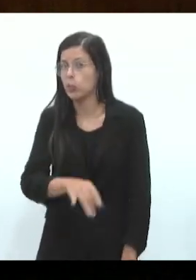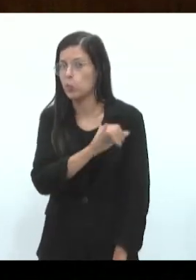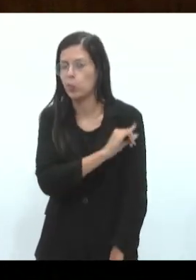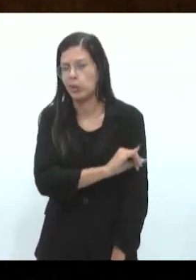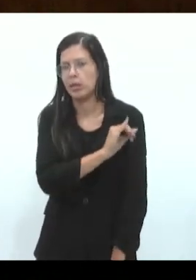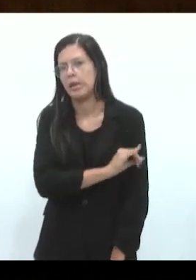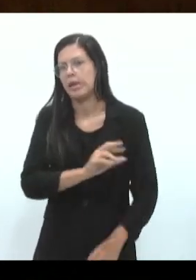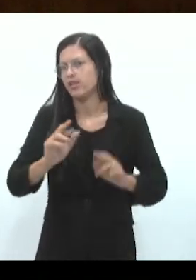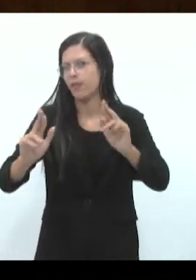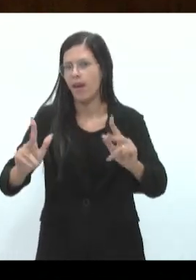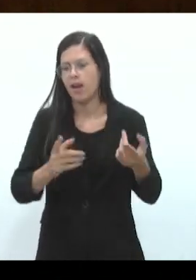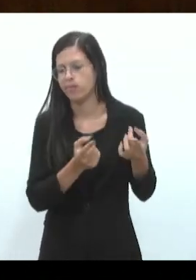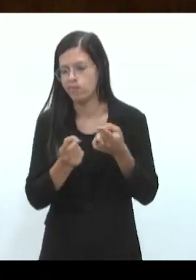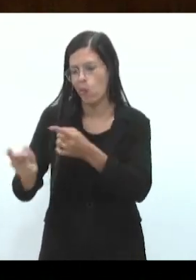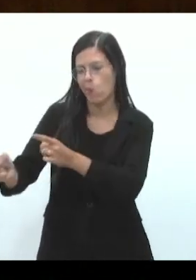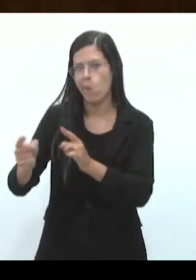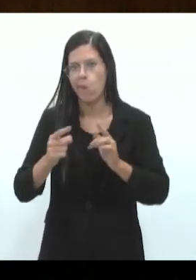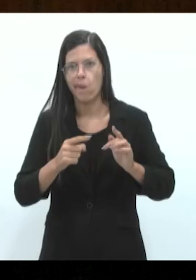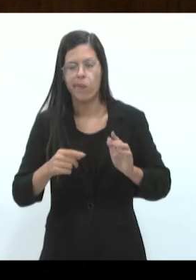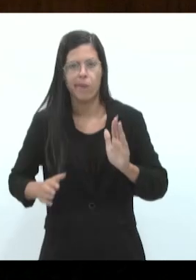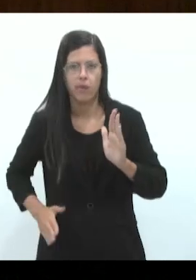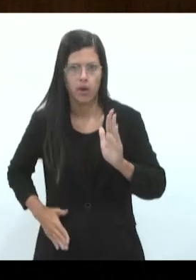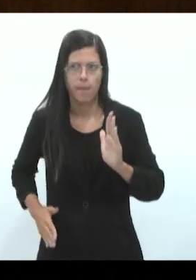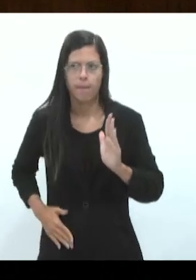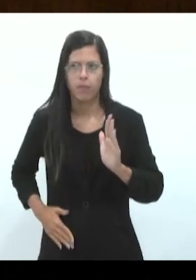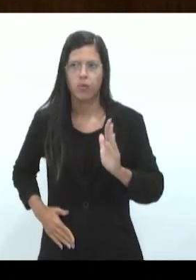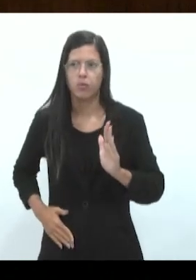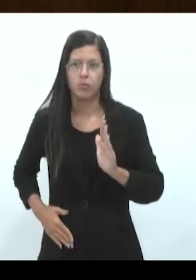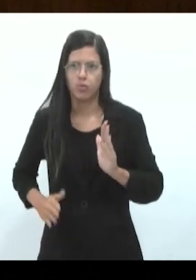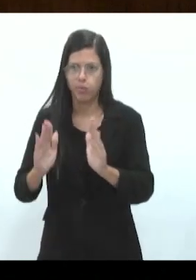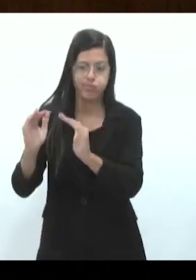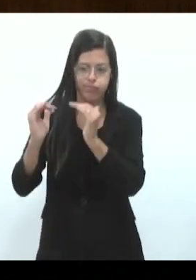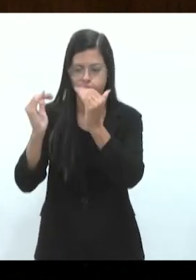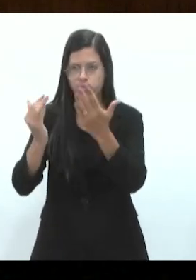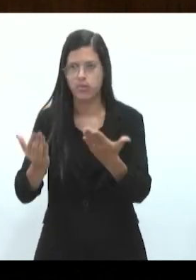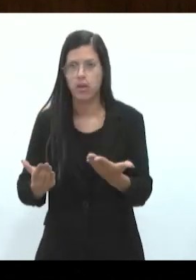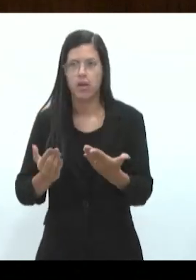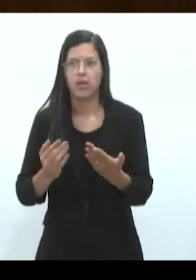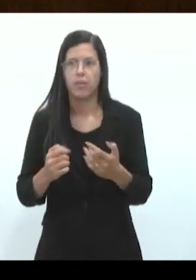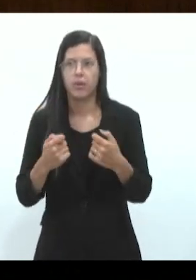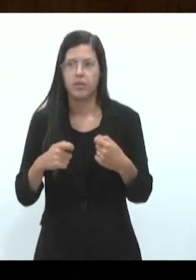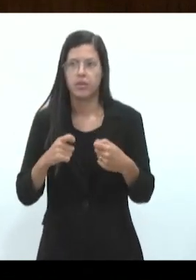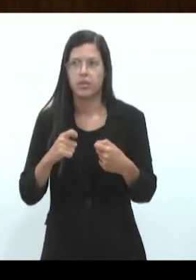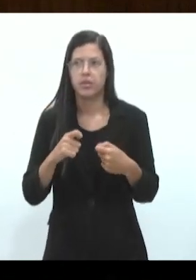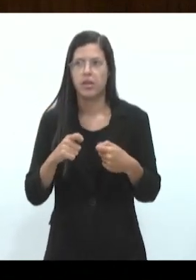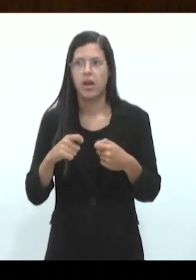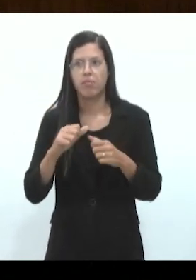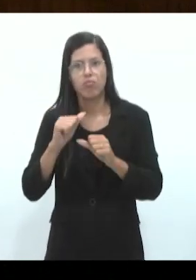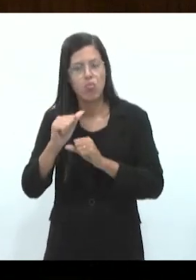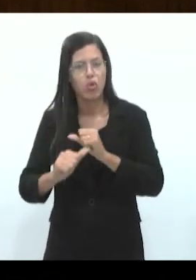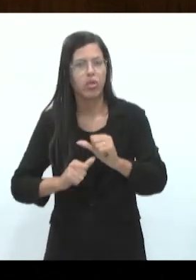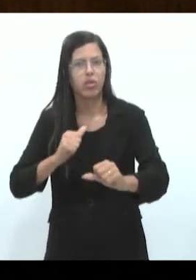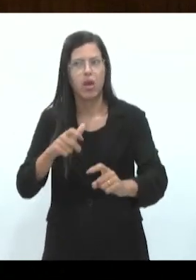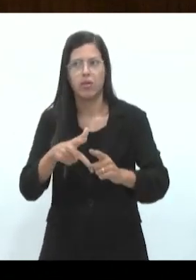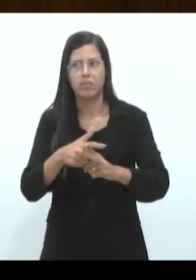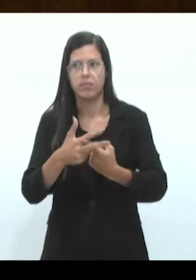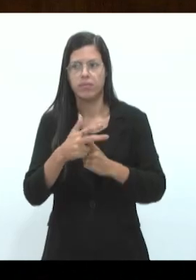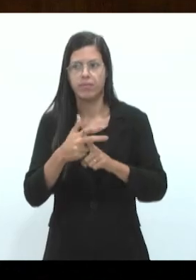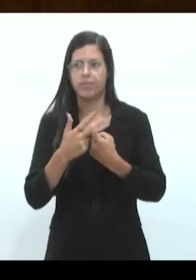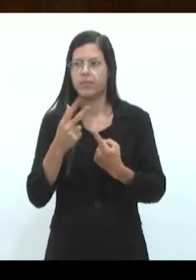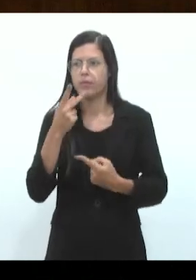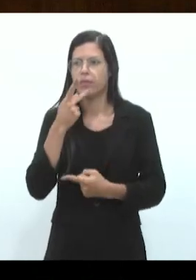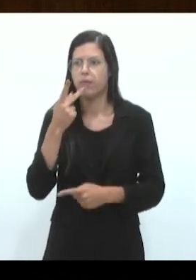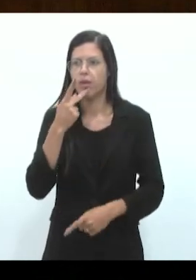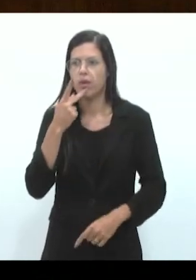Então, eu espero realmente que isso aí seja feito para a gente tirar esse gesso, renovar o que está precisando. E, como dito,